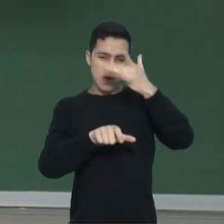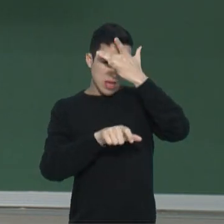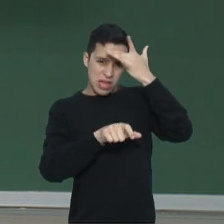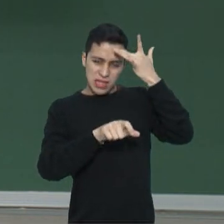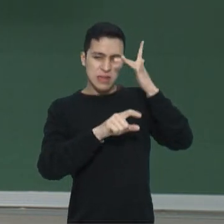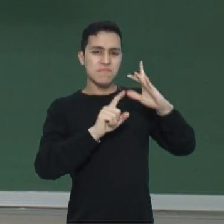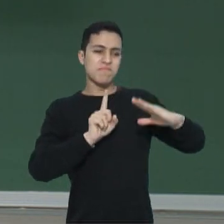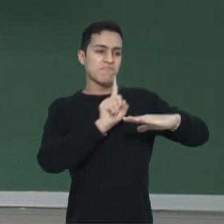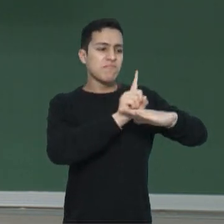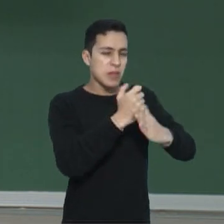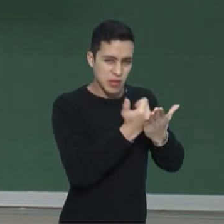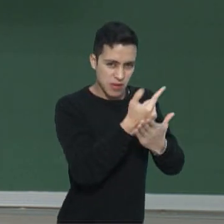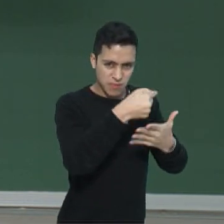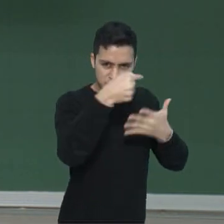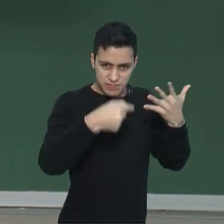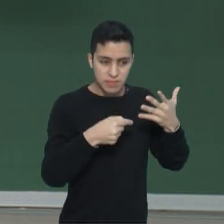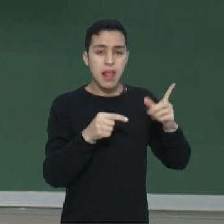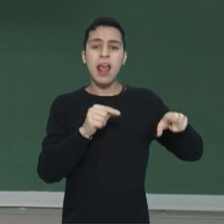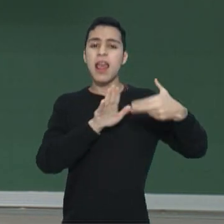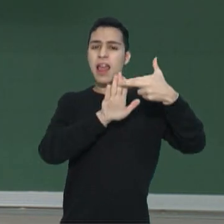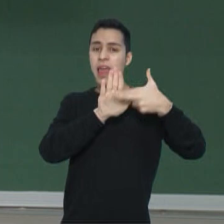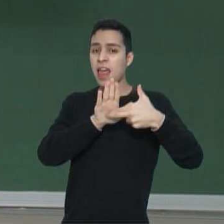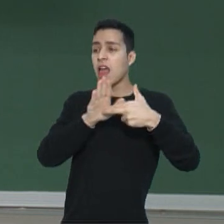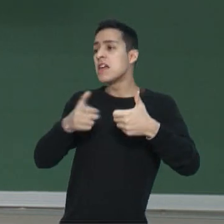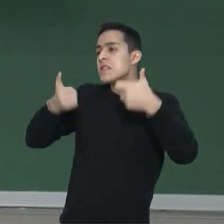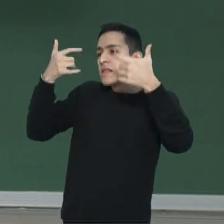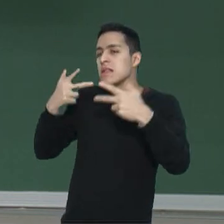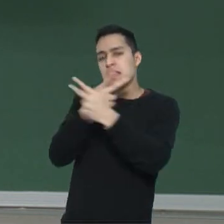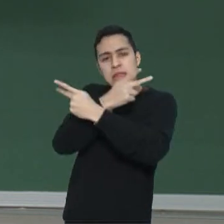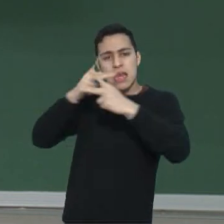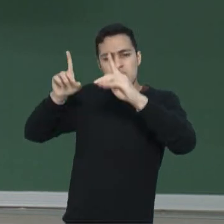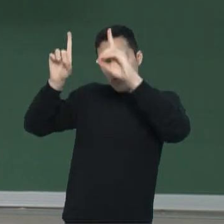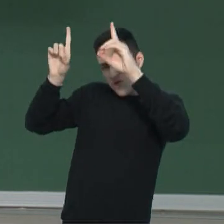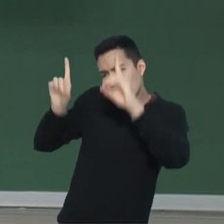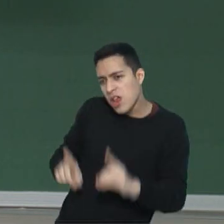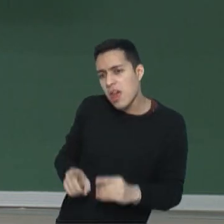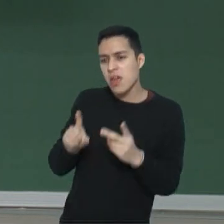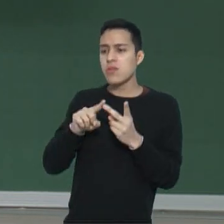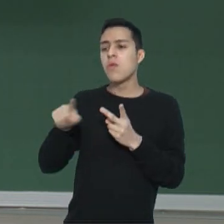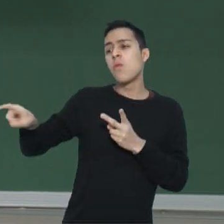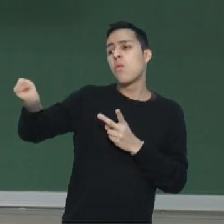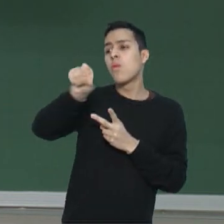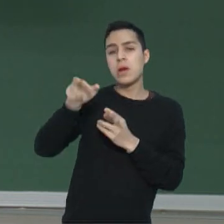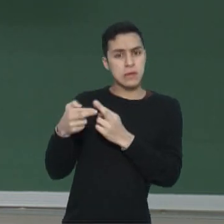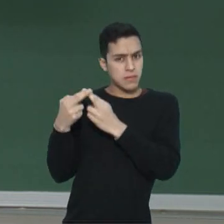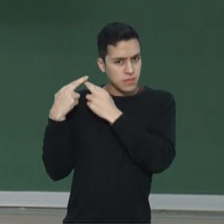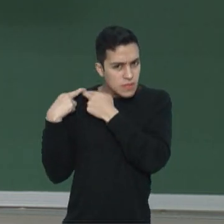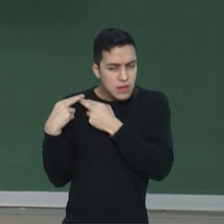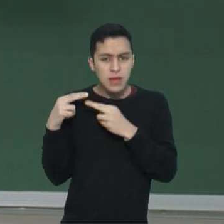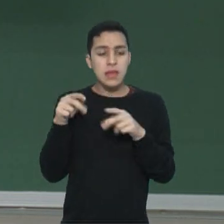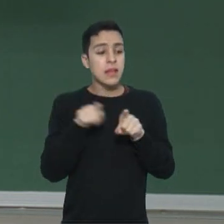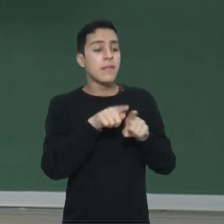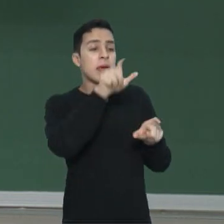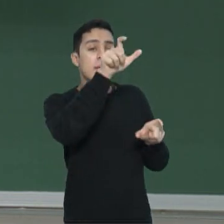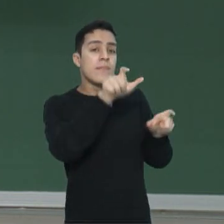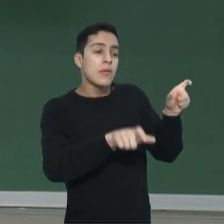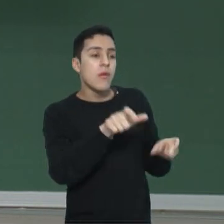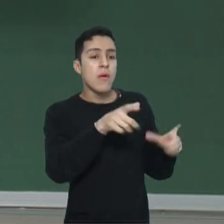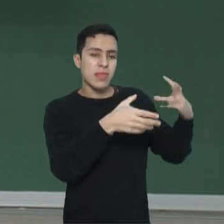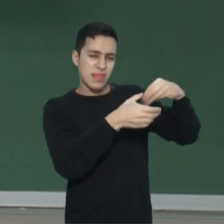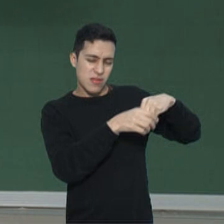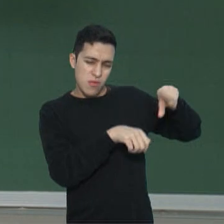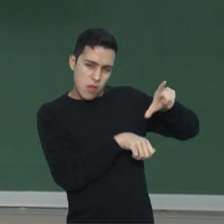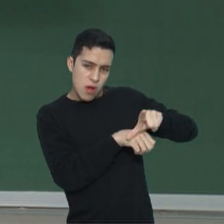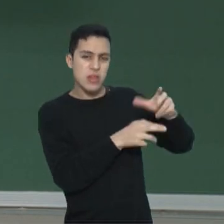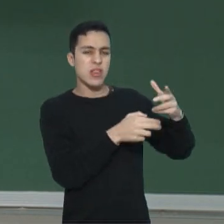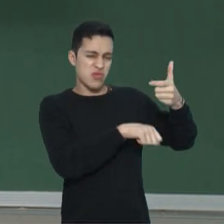algumas normas, que prescrevem os direitos do consumidor, os deveres também, e também do comerciante, quais são os